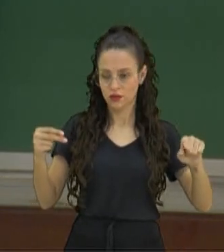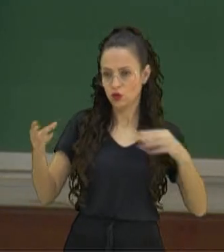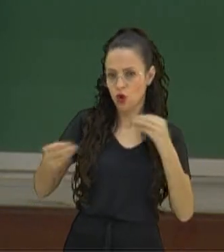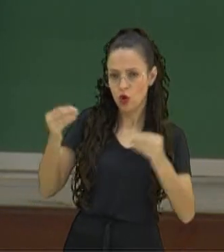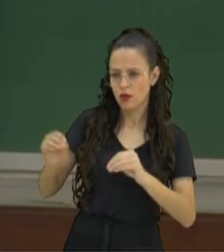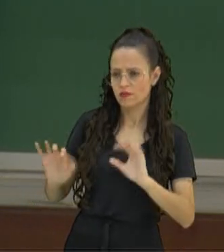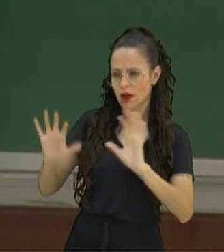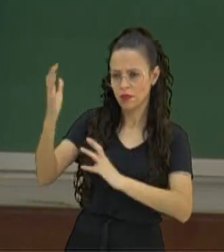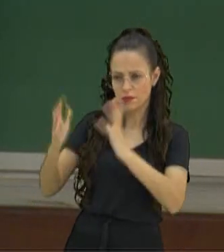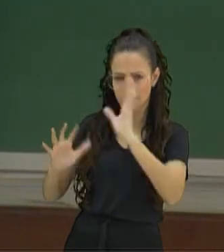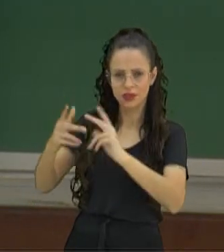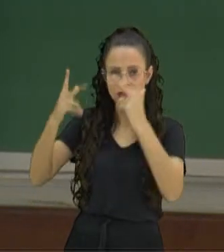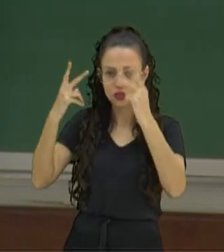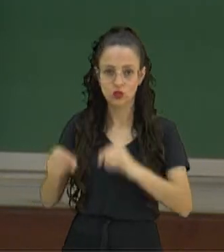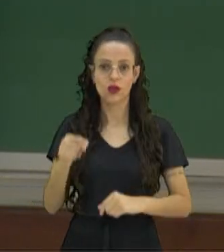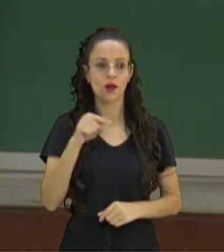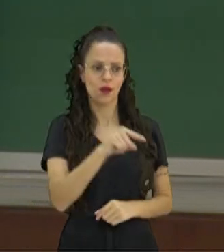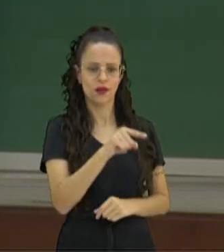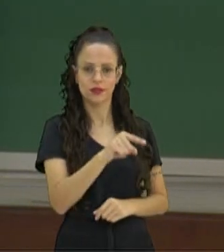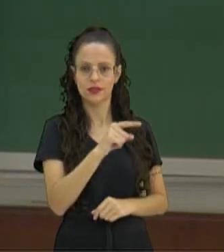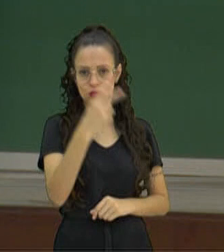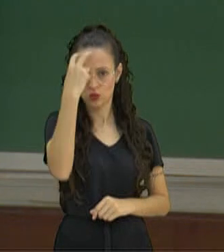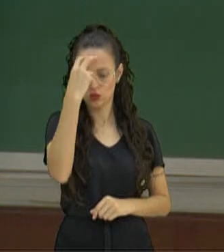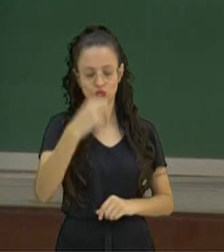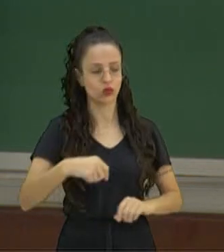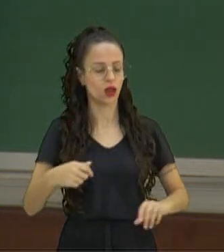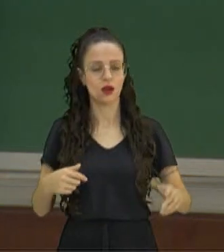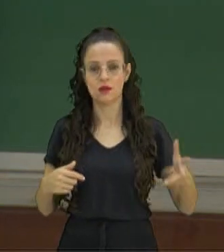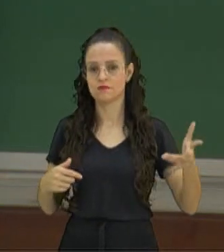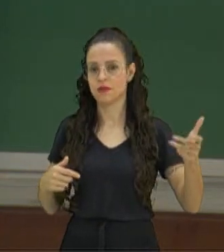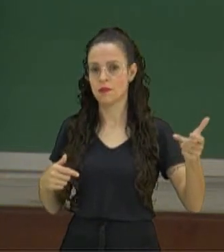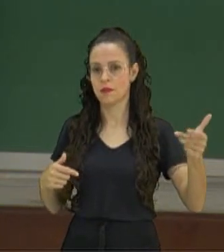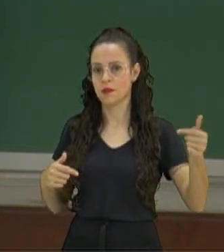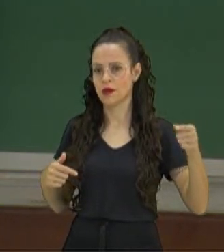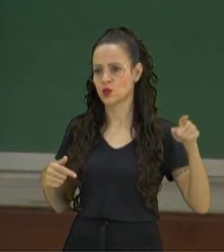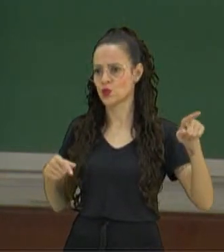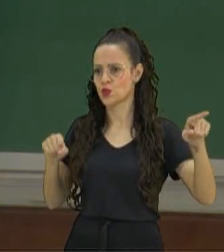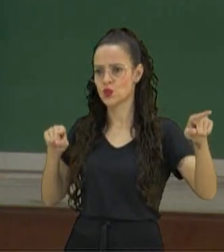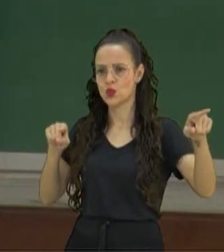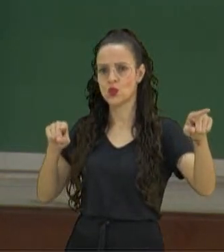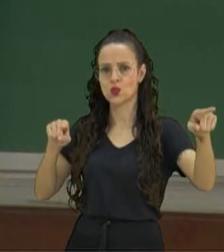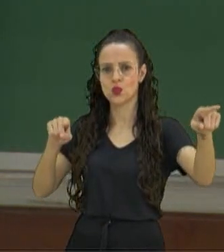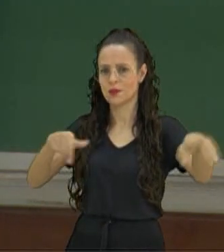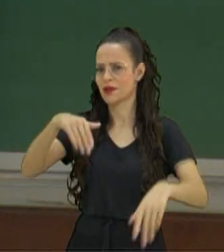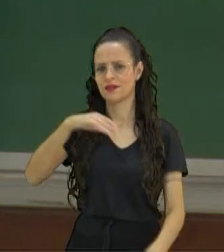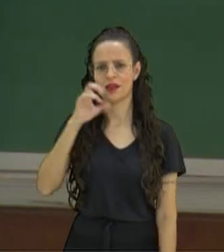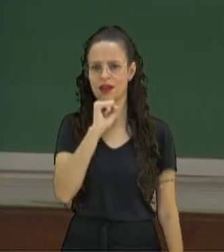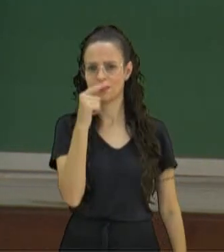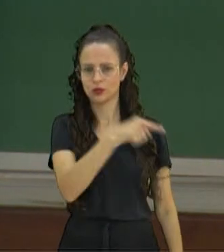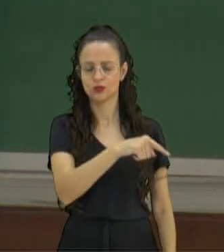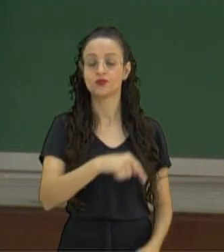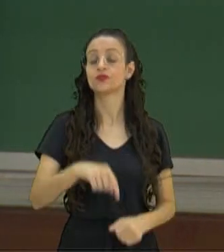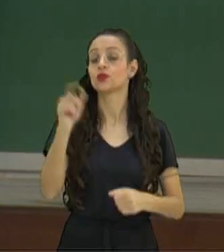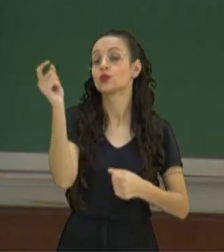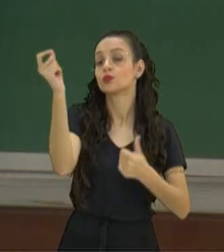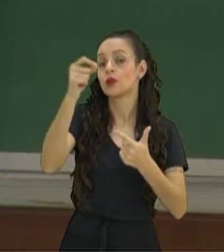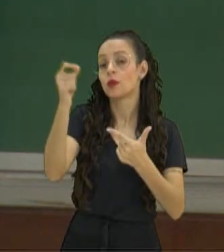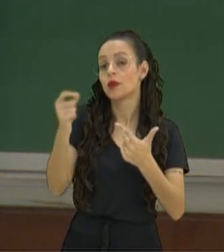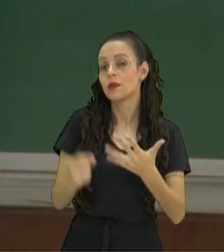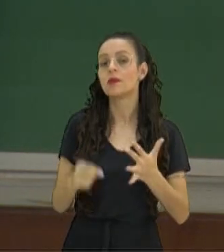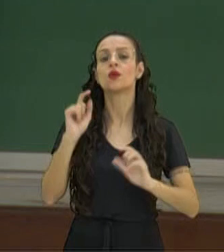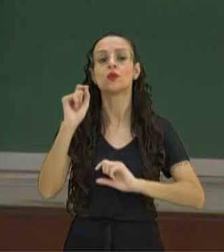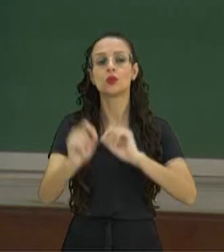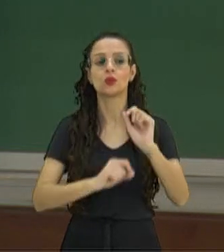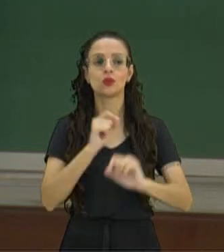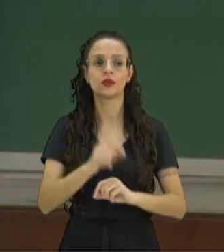de fenômenos naturais, a paisagem cultural muda muito mais rápido, certo? E quais são os elementos, os símbolos da paisagem